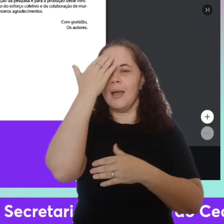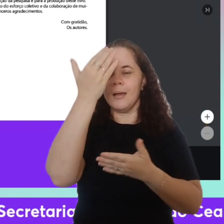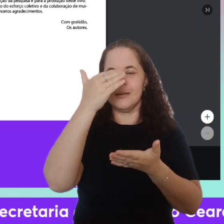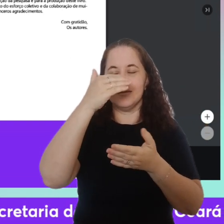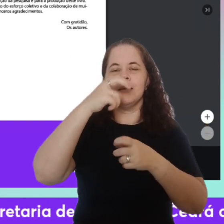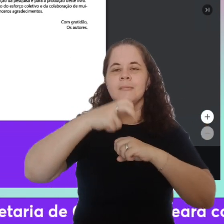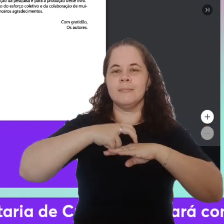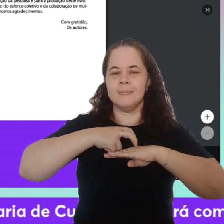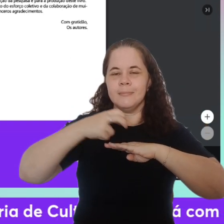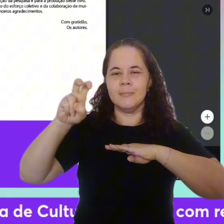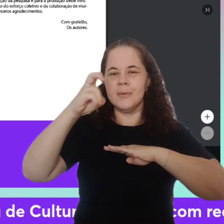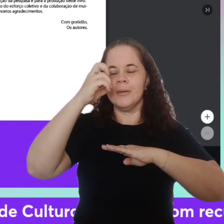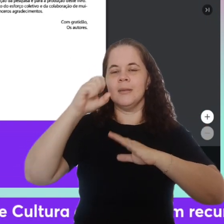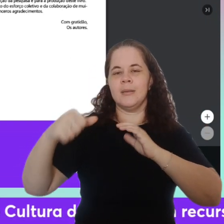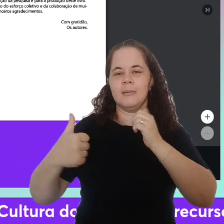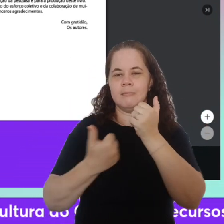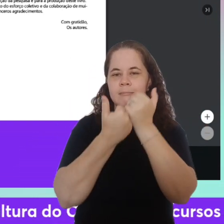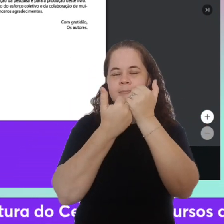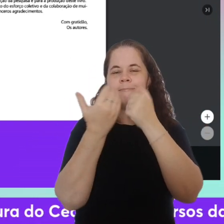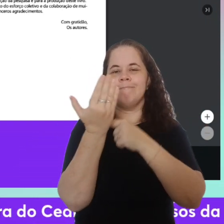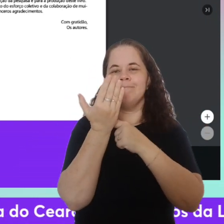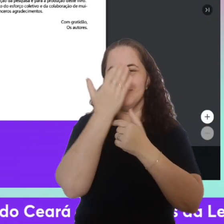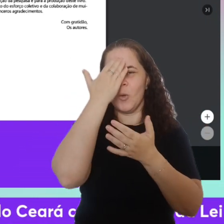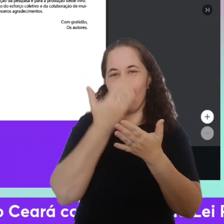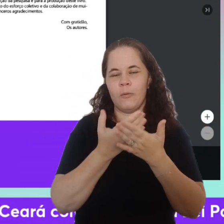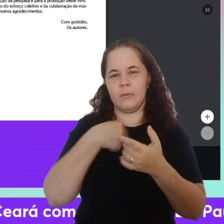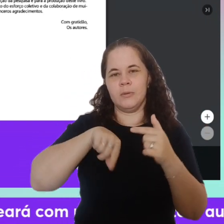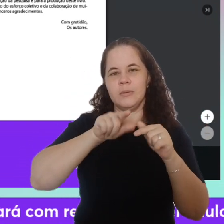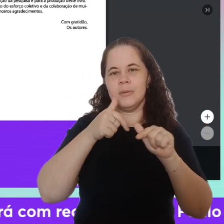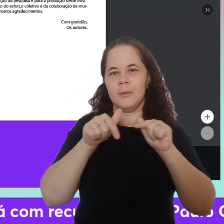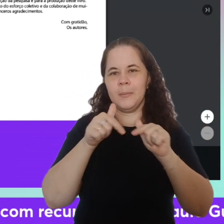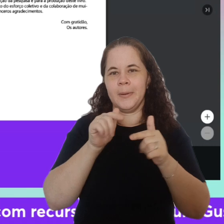apoio e a confiança da gente estar desenvolvendo esse trabalho.